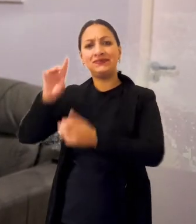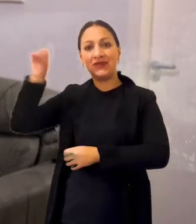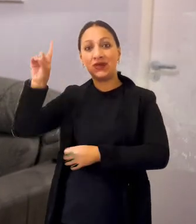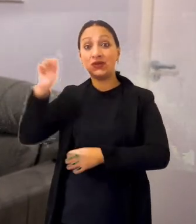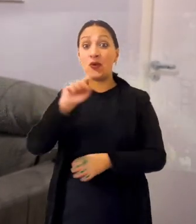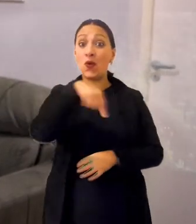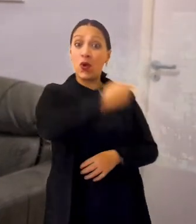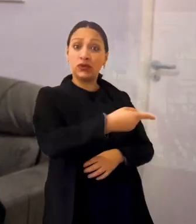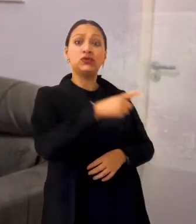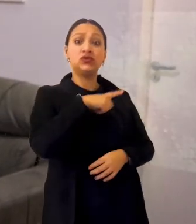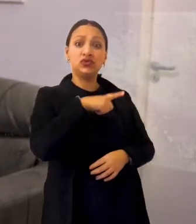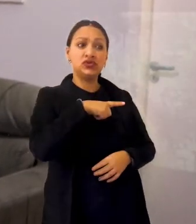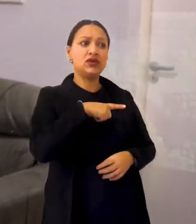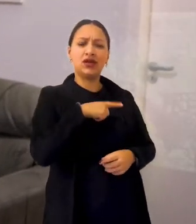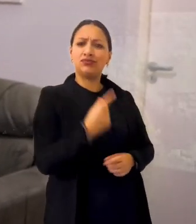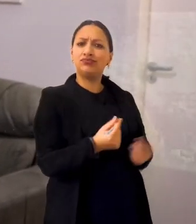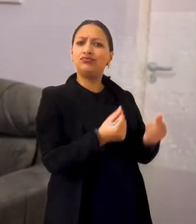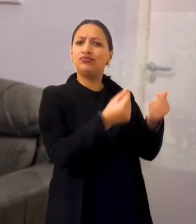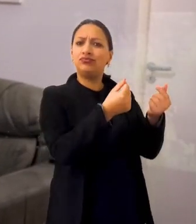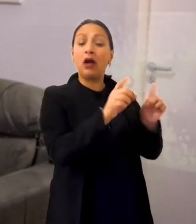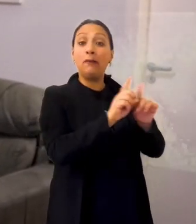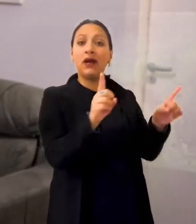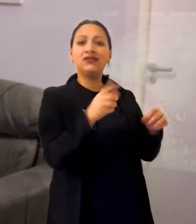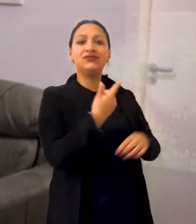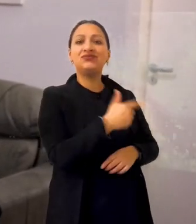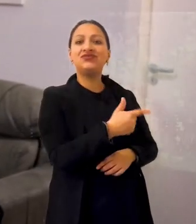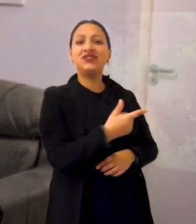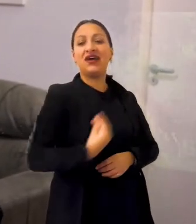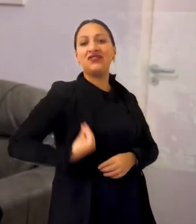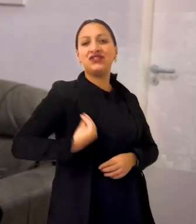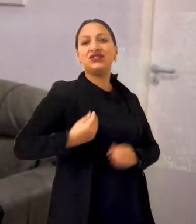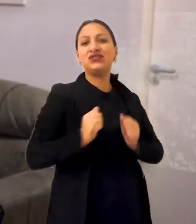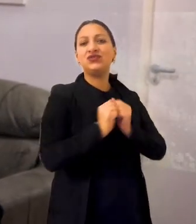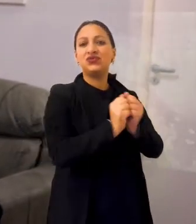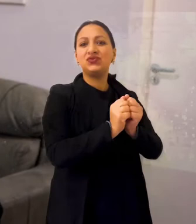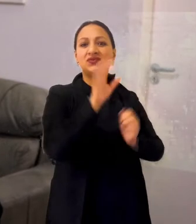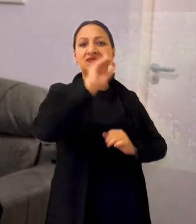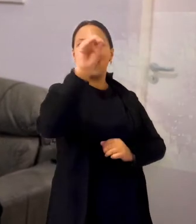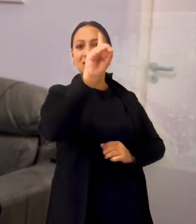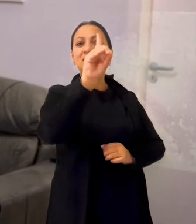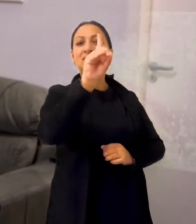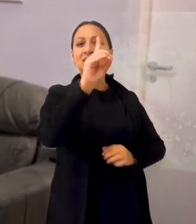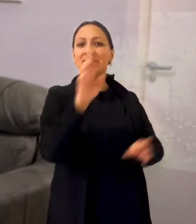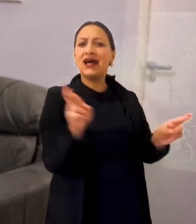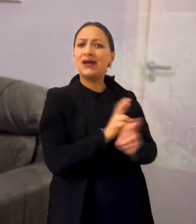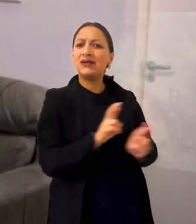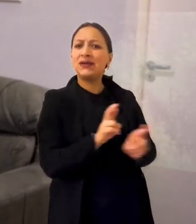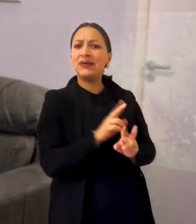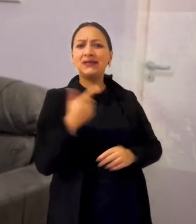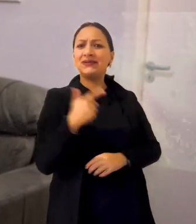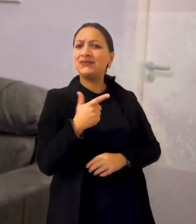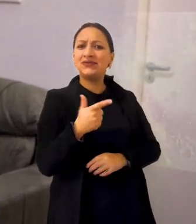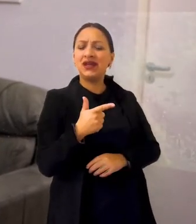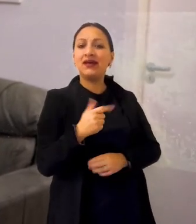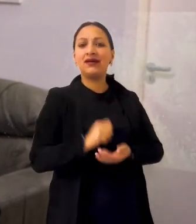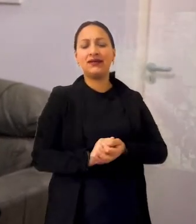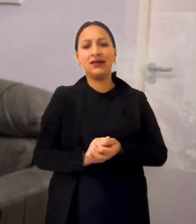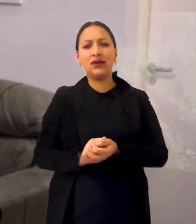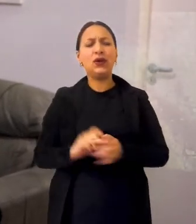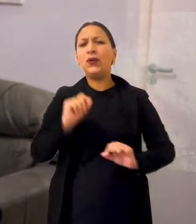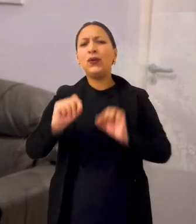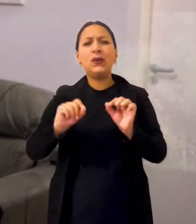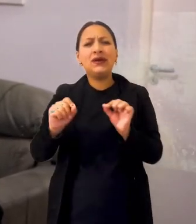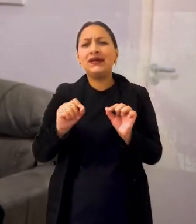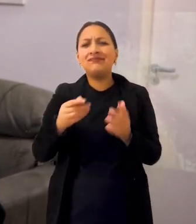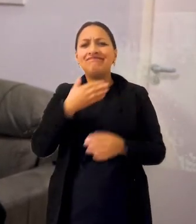Deus. O outro tinha fartura, mas não tinha relacionamento nem vida com Deus. A Bíblia mesmo diz do que vale ter tantas